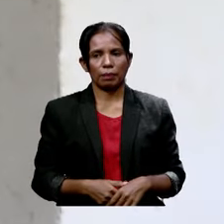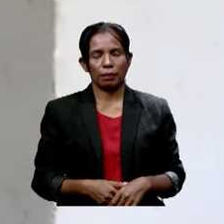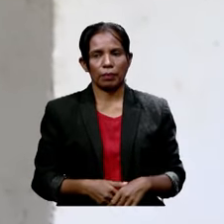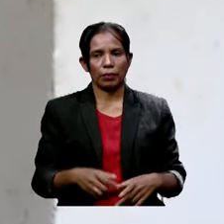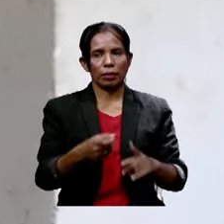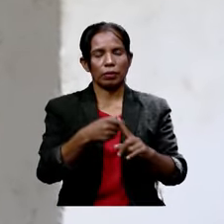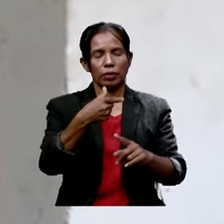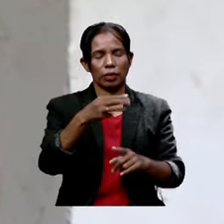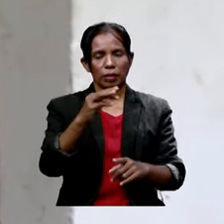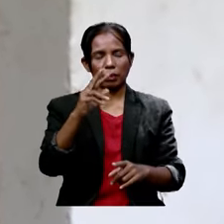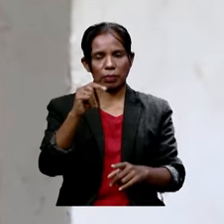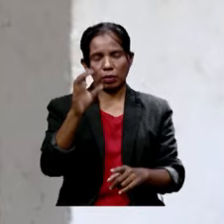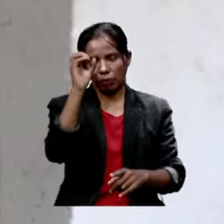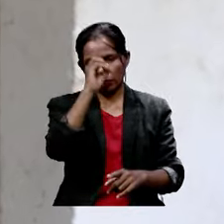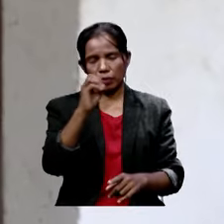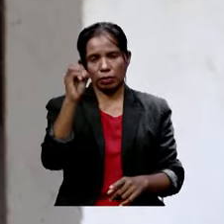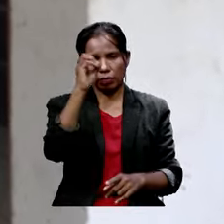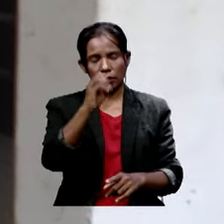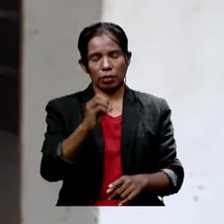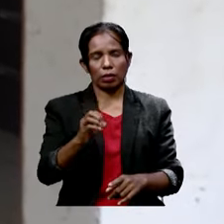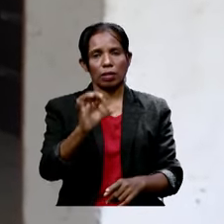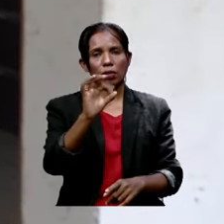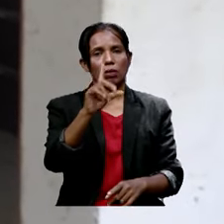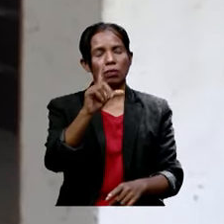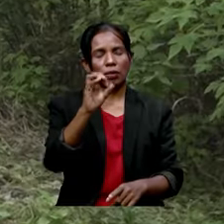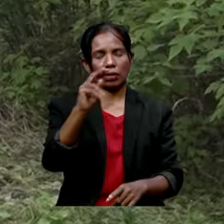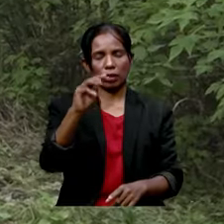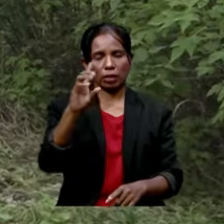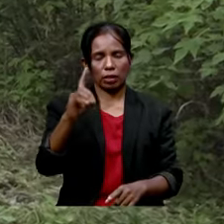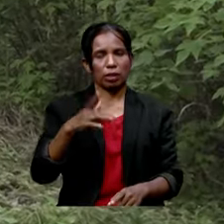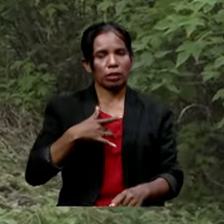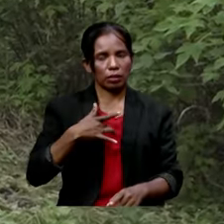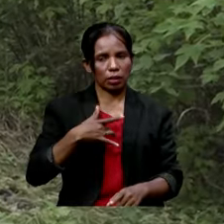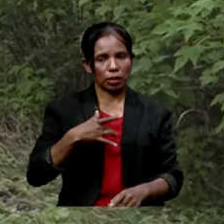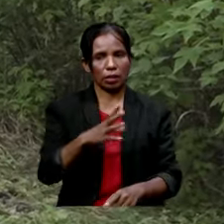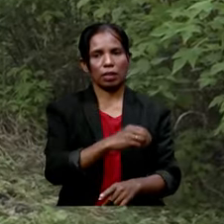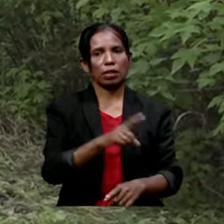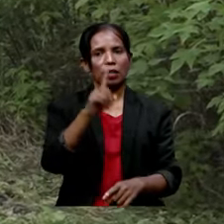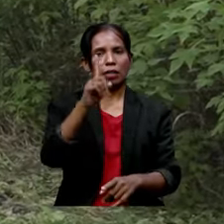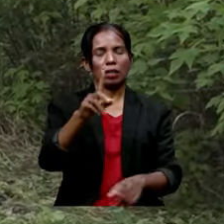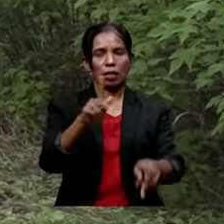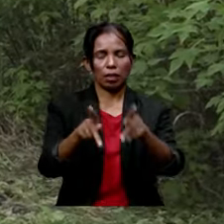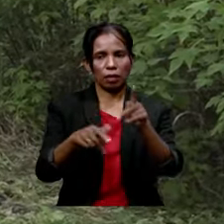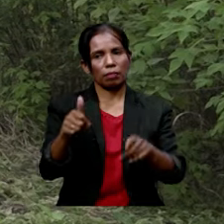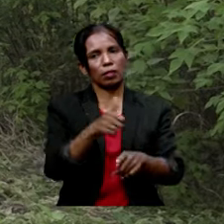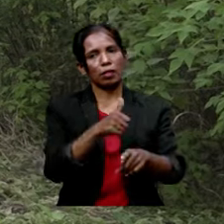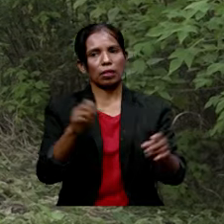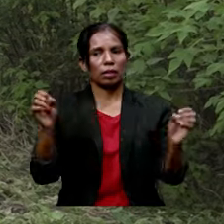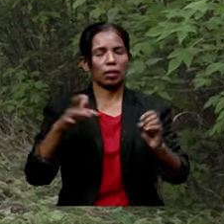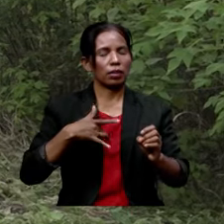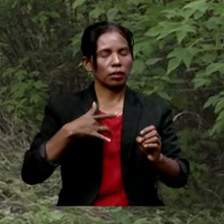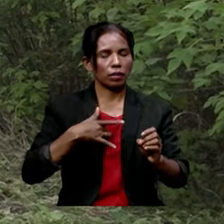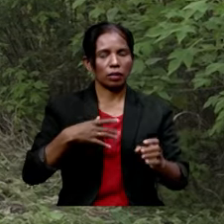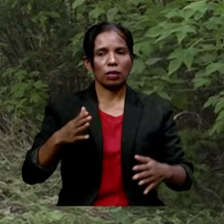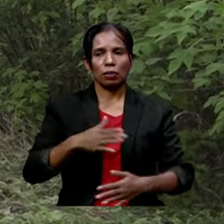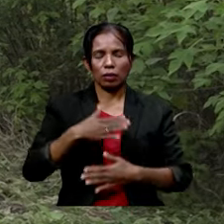Usi jemeng observação, kunisang nebe mak Florinda ne do Gracio senti inseguro, ida mak komunidade balon la senti